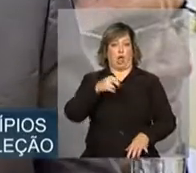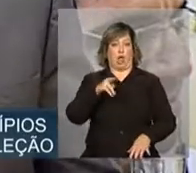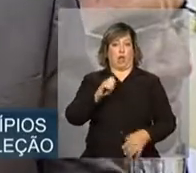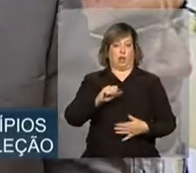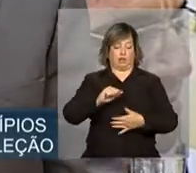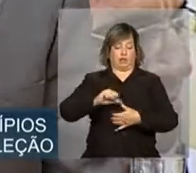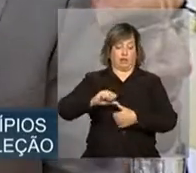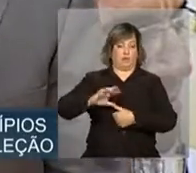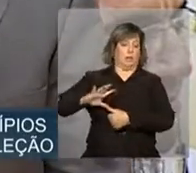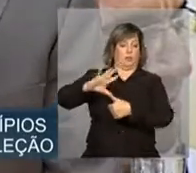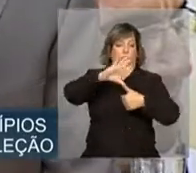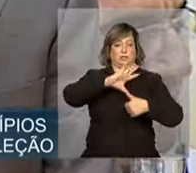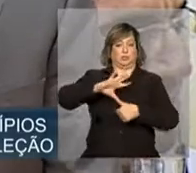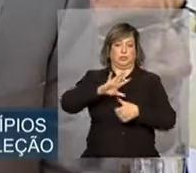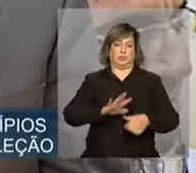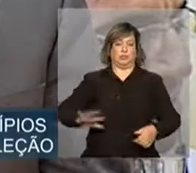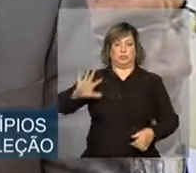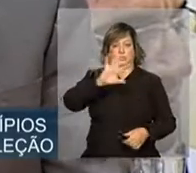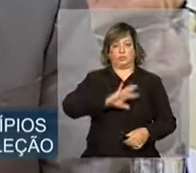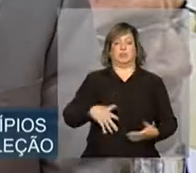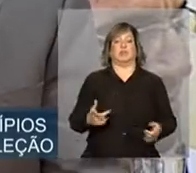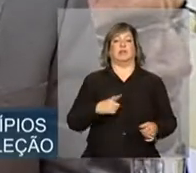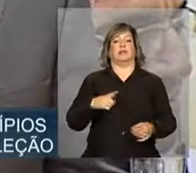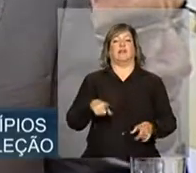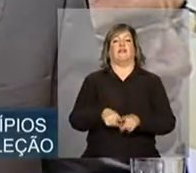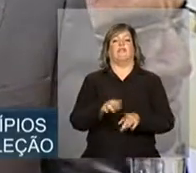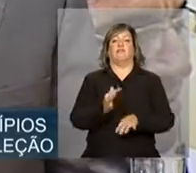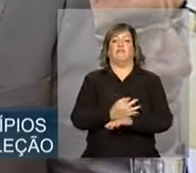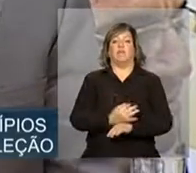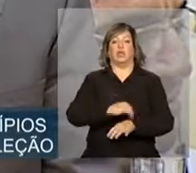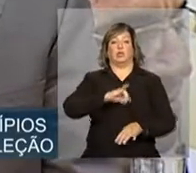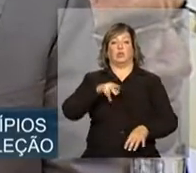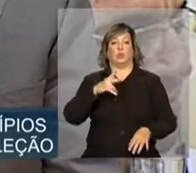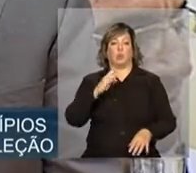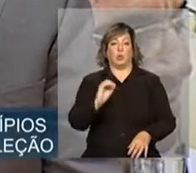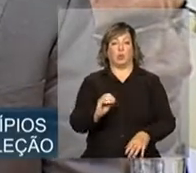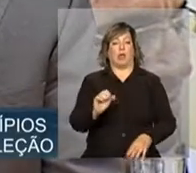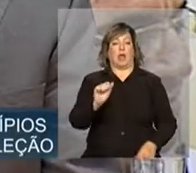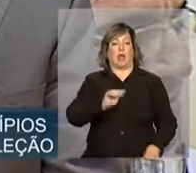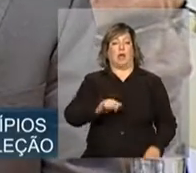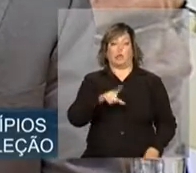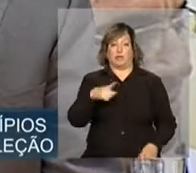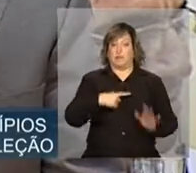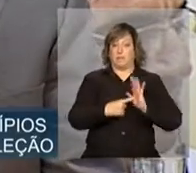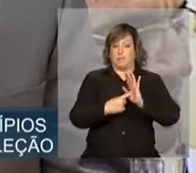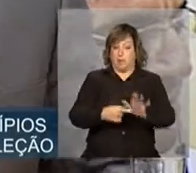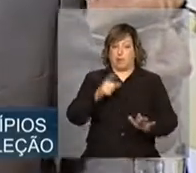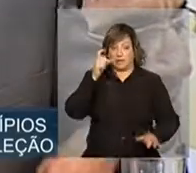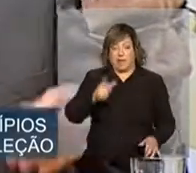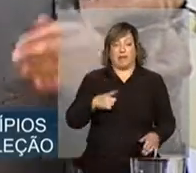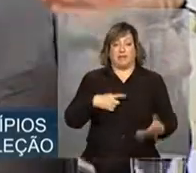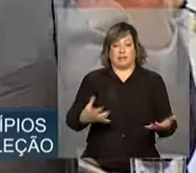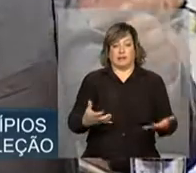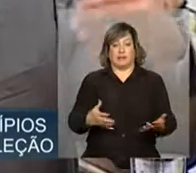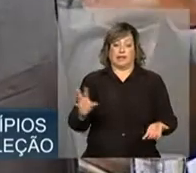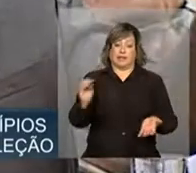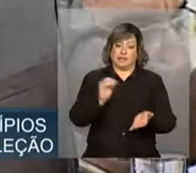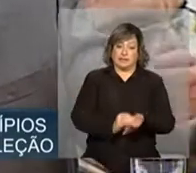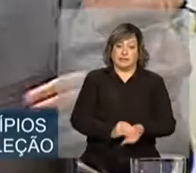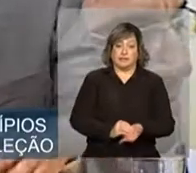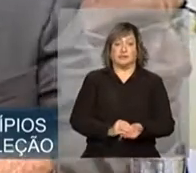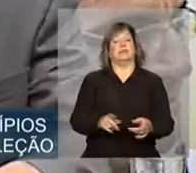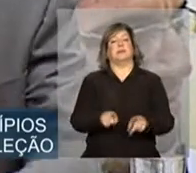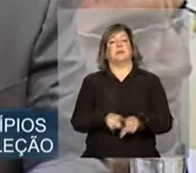é ocupam todo mês de Julho mês de agosto também manifestaram interesse não só em inscrever como